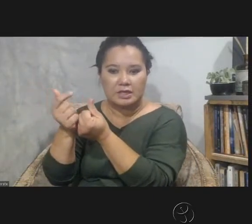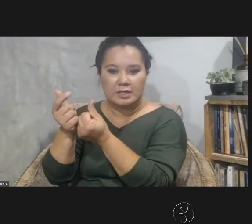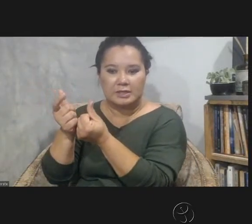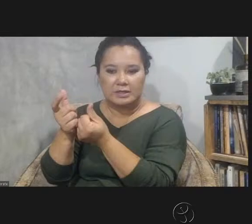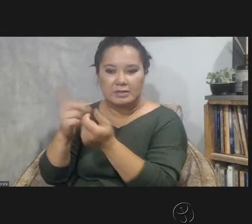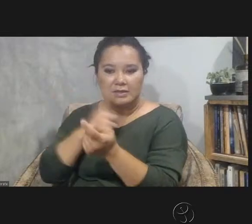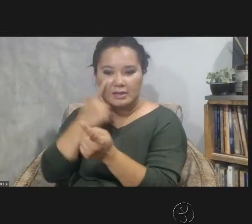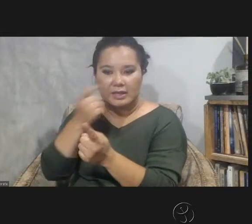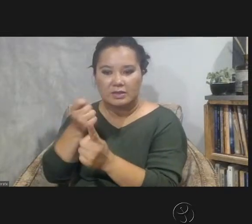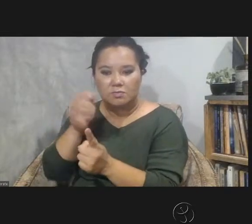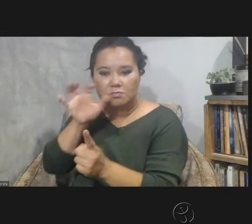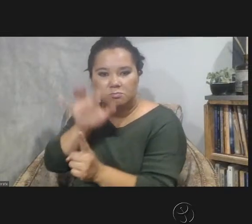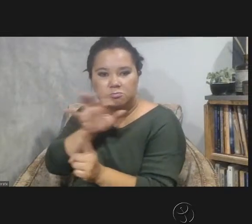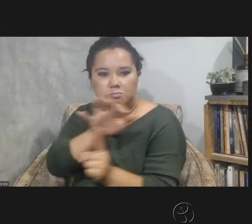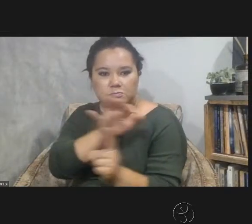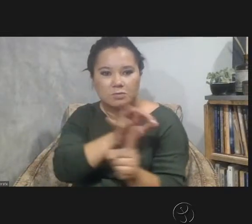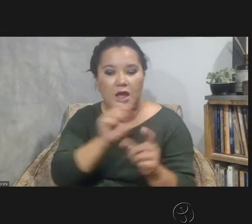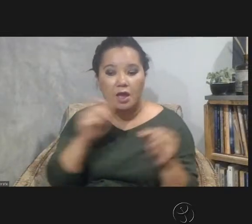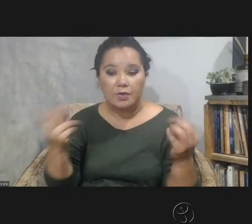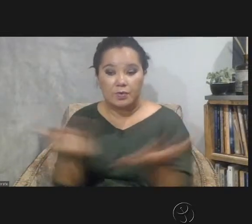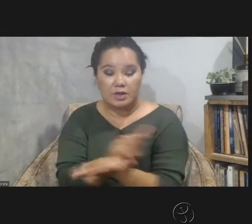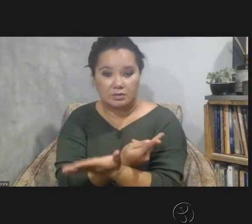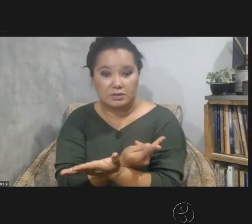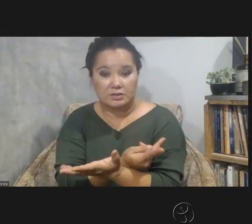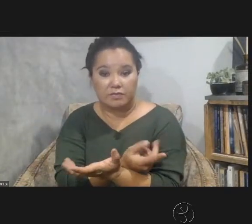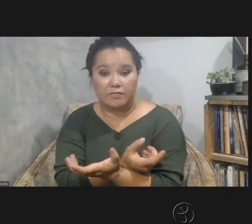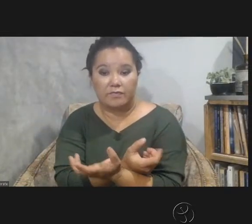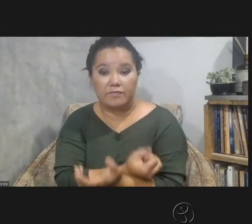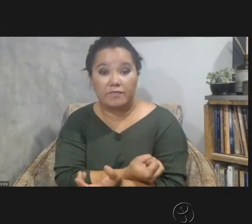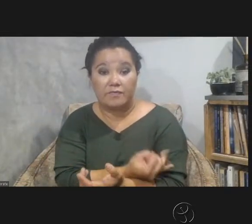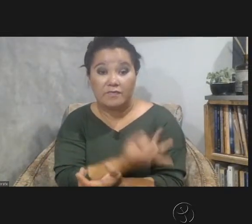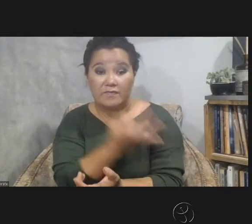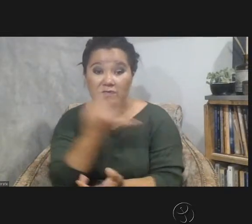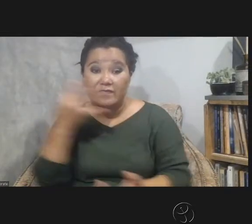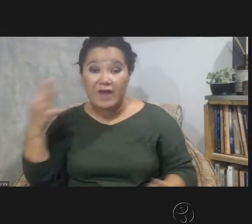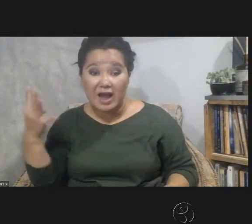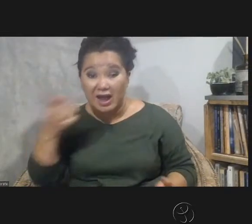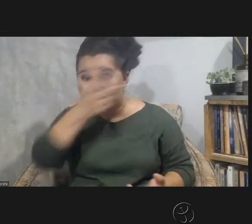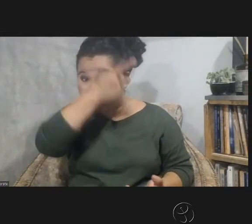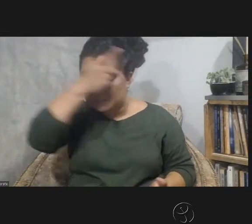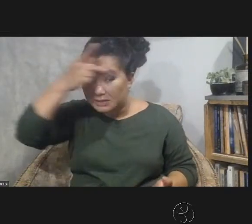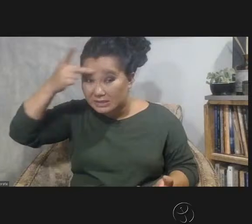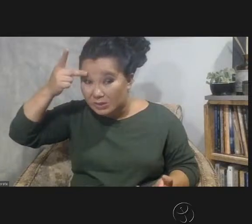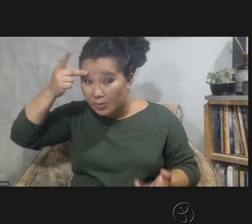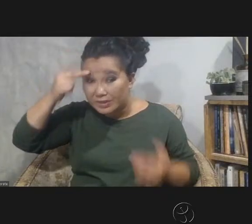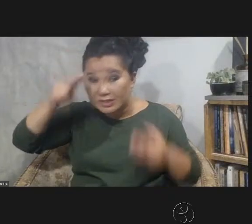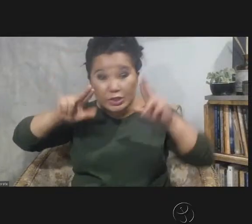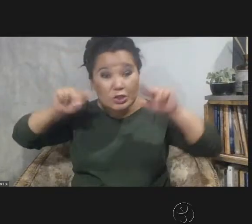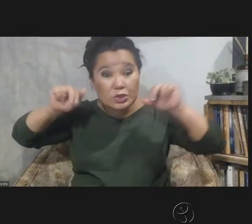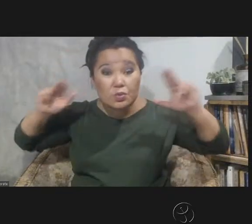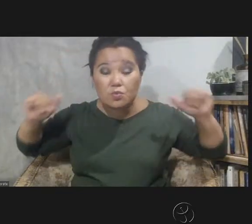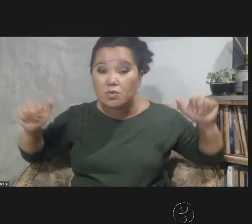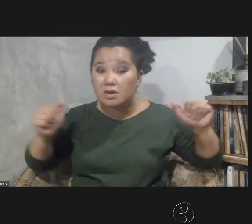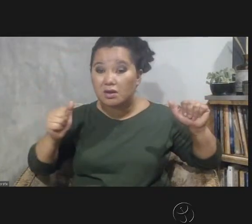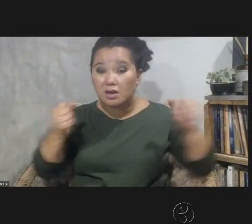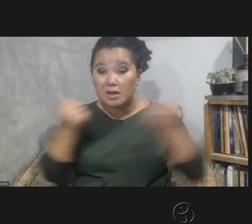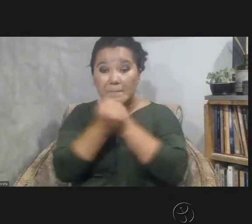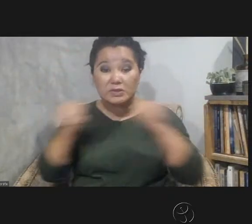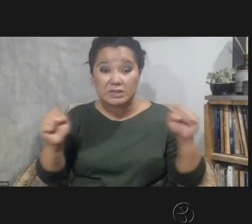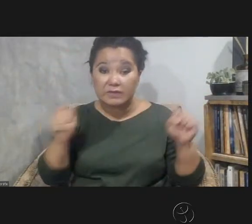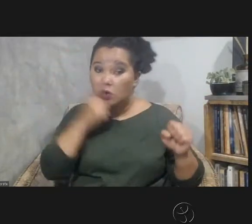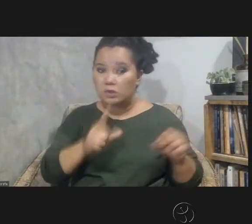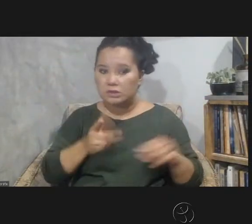grandes contingentes de pessoas que nunca conseguiriam chegar à universidade receberam